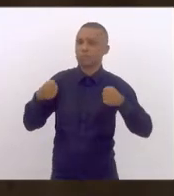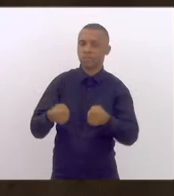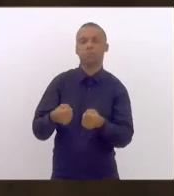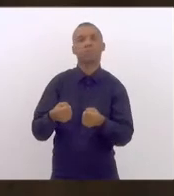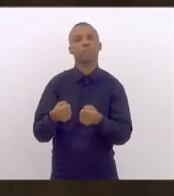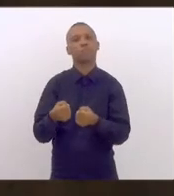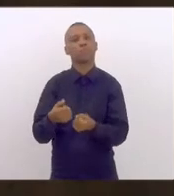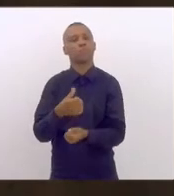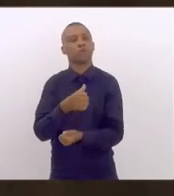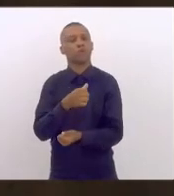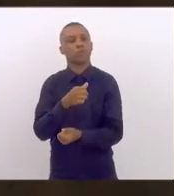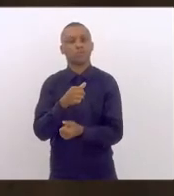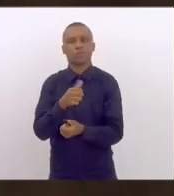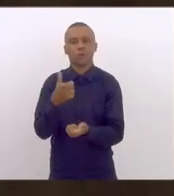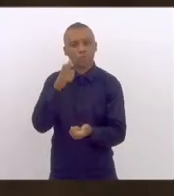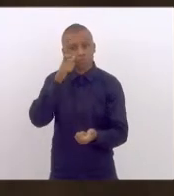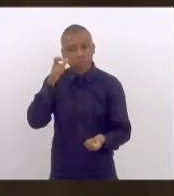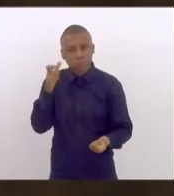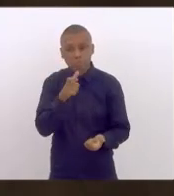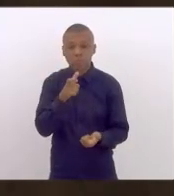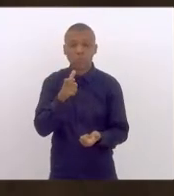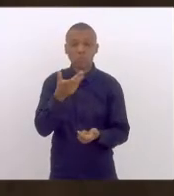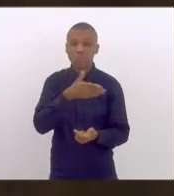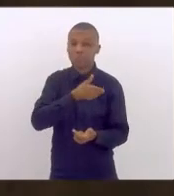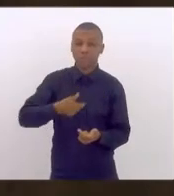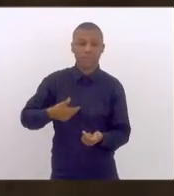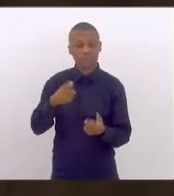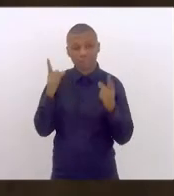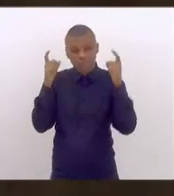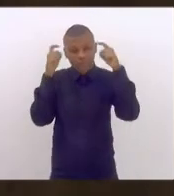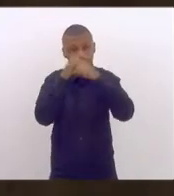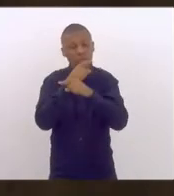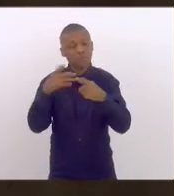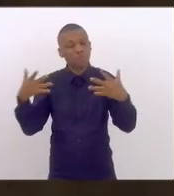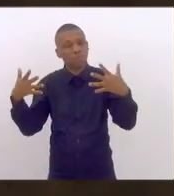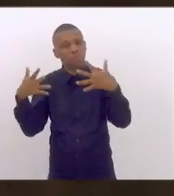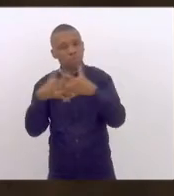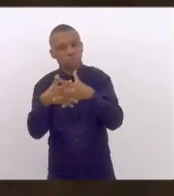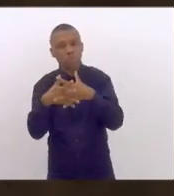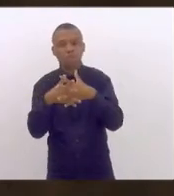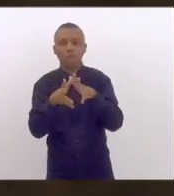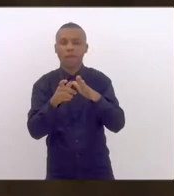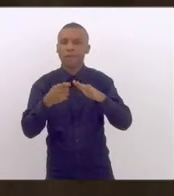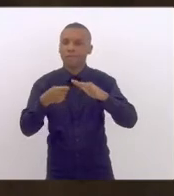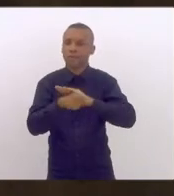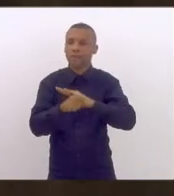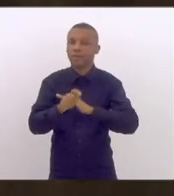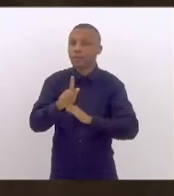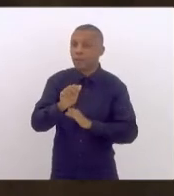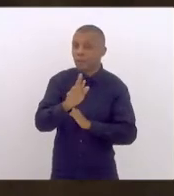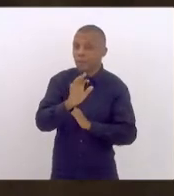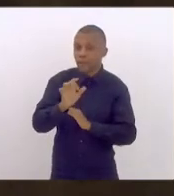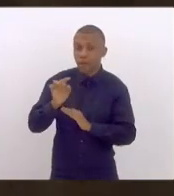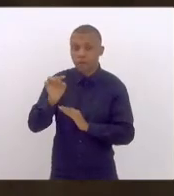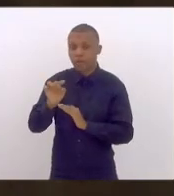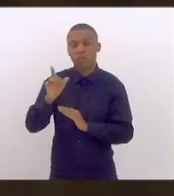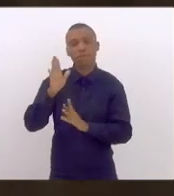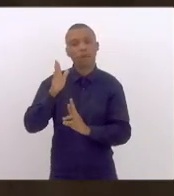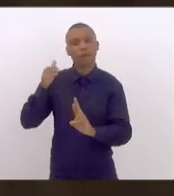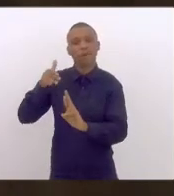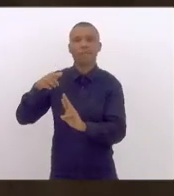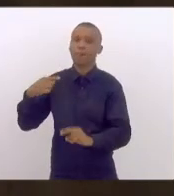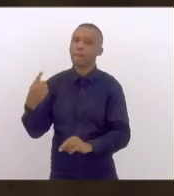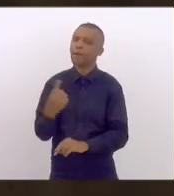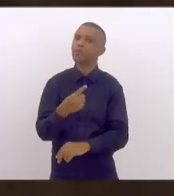aliás num estado que é tão difícil investir nessa área poucos conseguem o Gabriel tem sido uma referência para